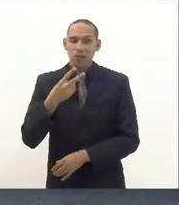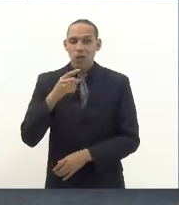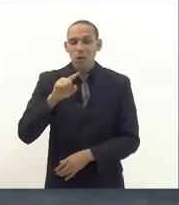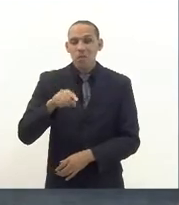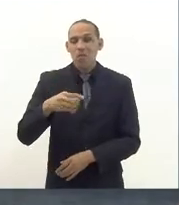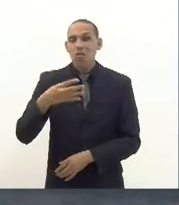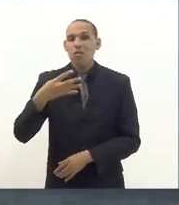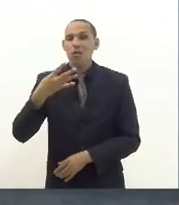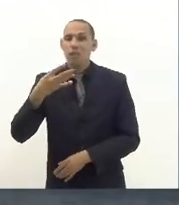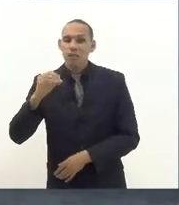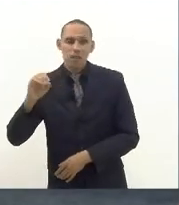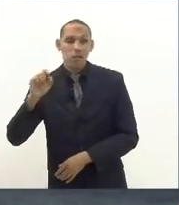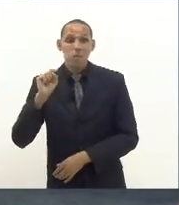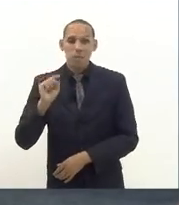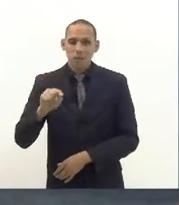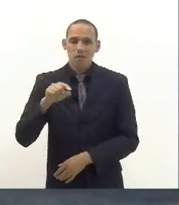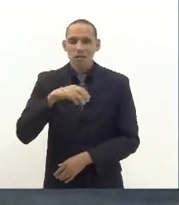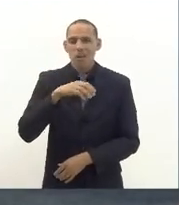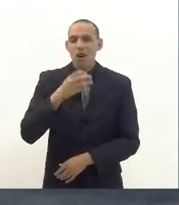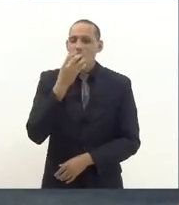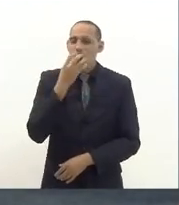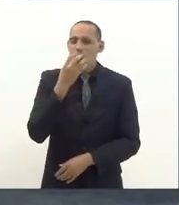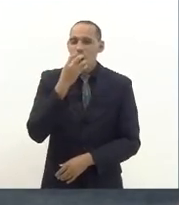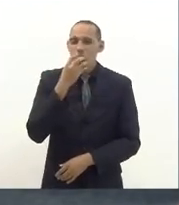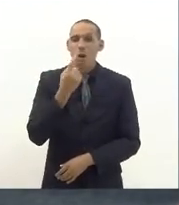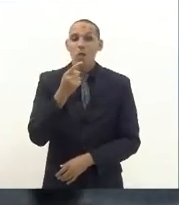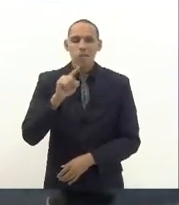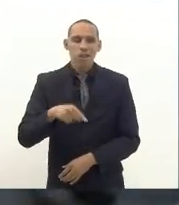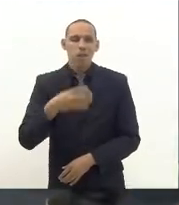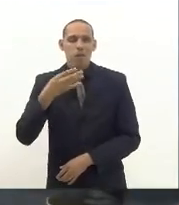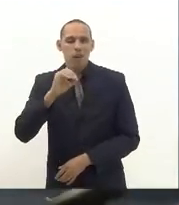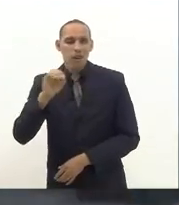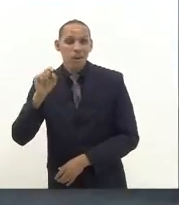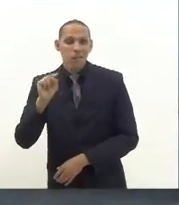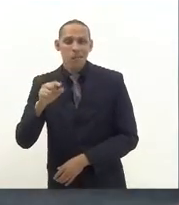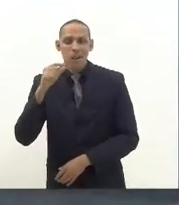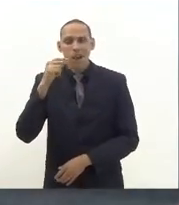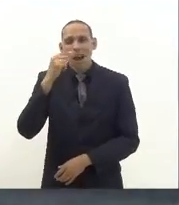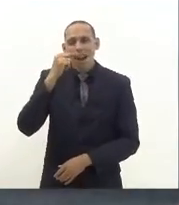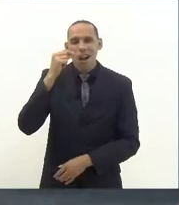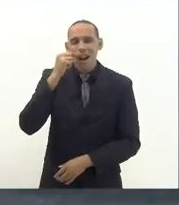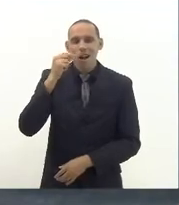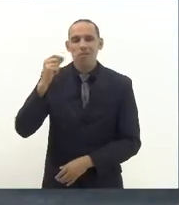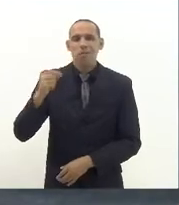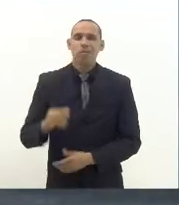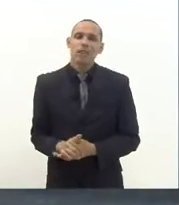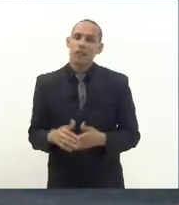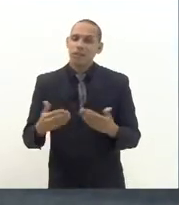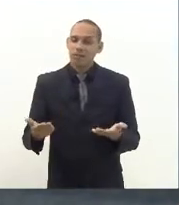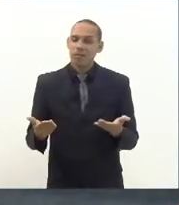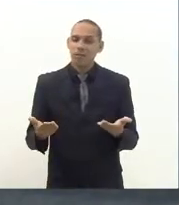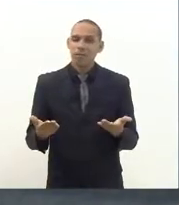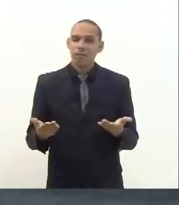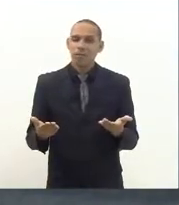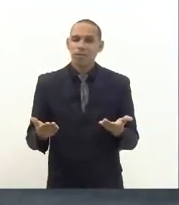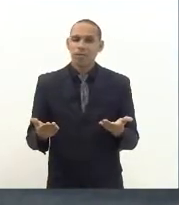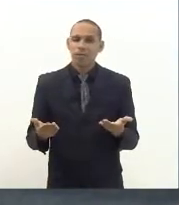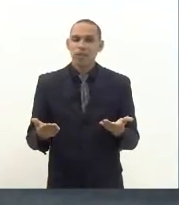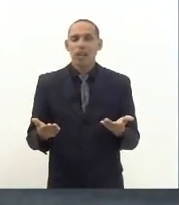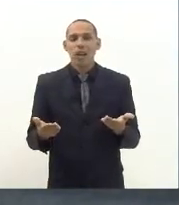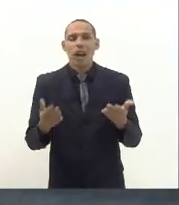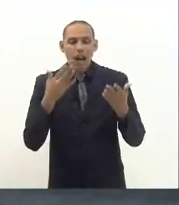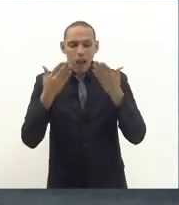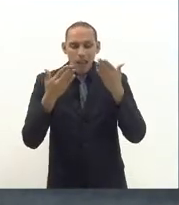milhões e quatrocentos mil cães e mais de 1200000 gatos é só fica aqui o PR para atender a população menos favorecida